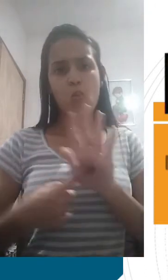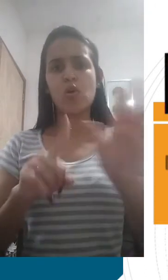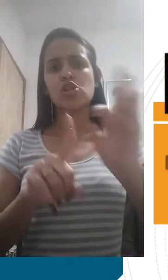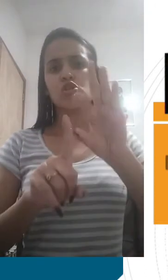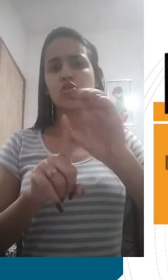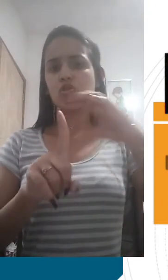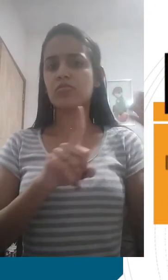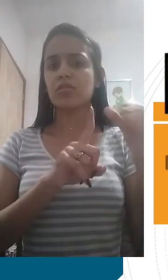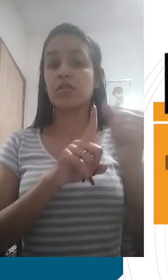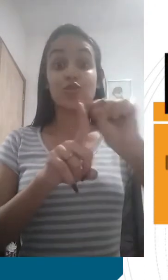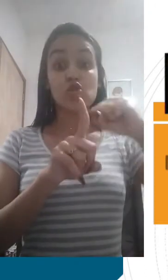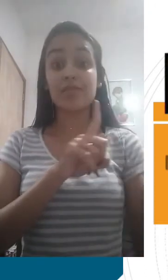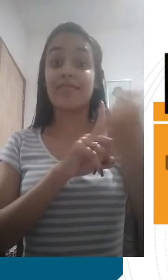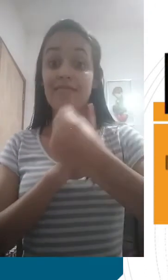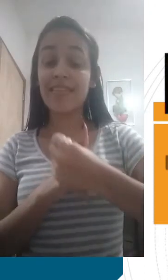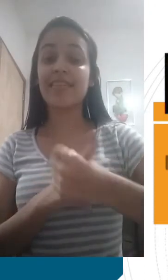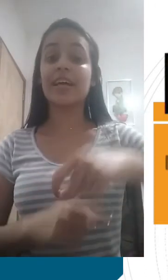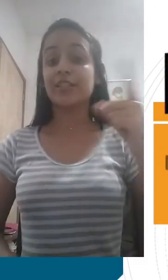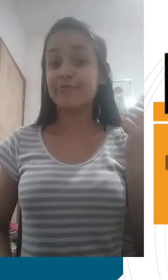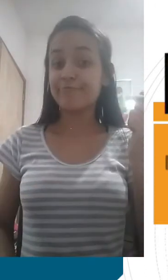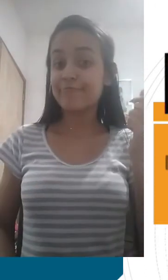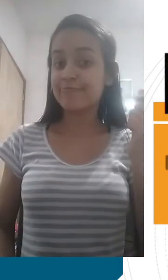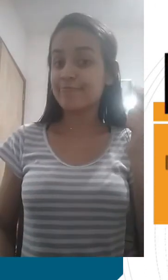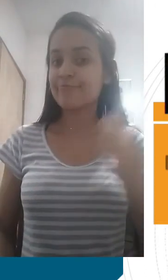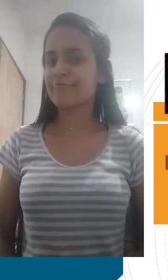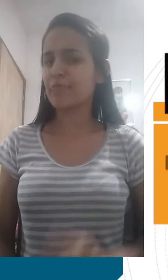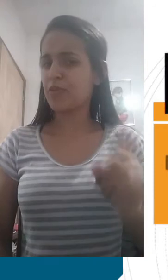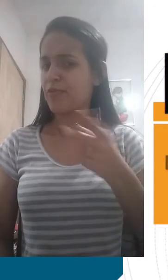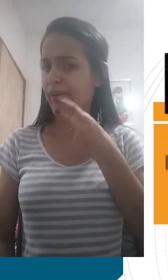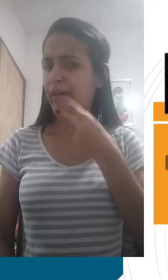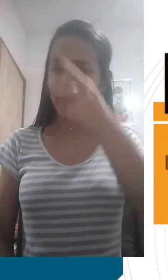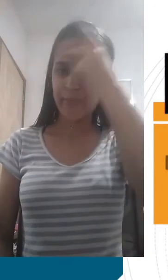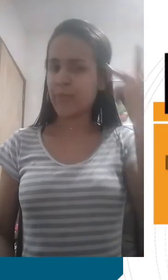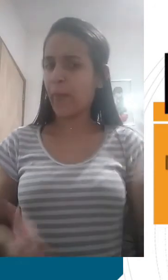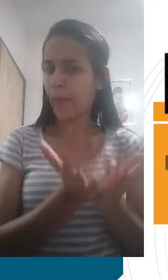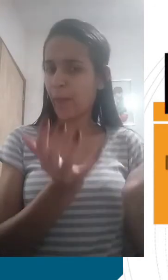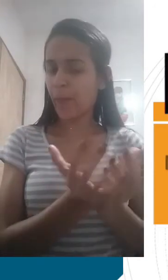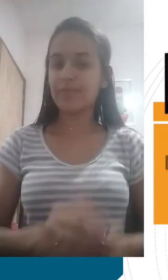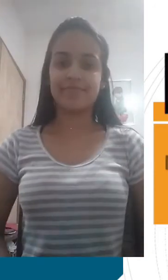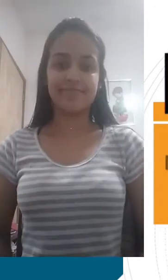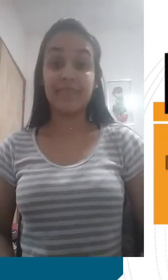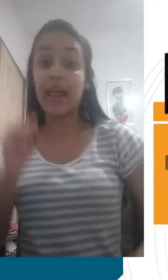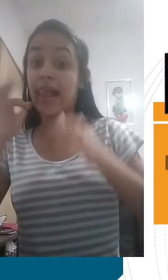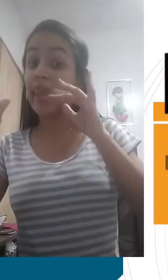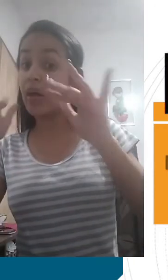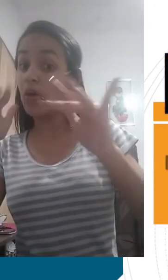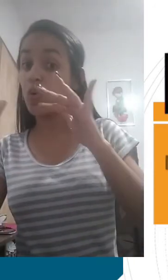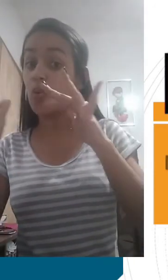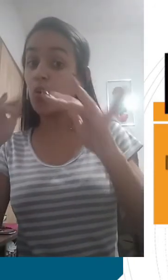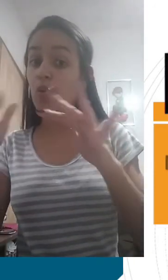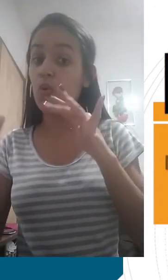pouco apresenta personagens das classes sociais inferiores. Já o naturalismo, preferência